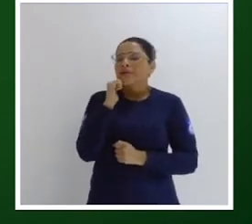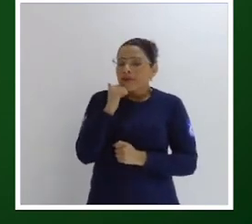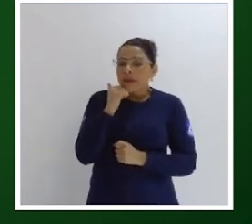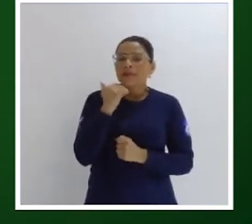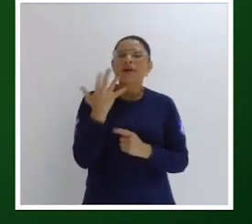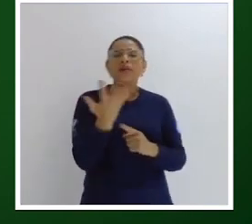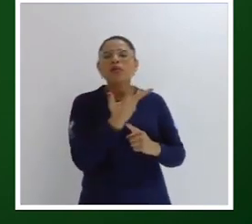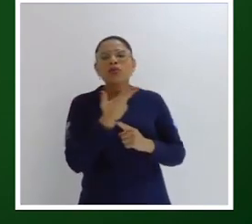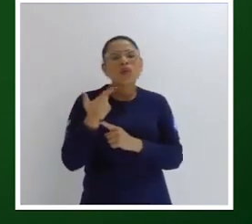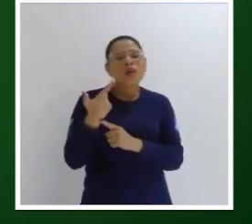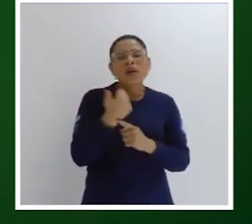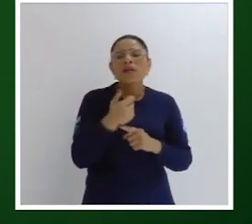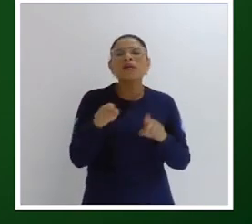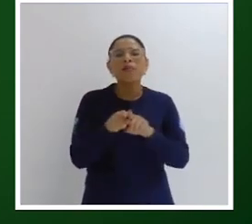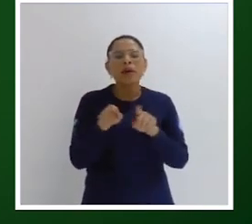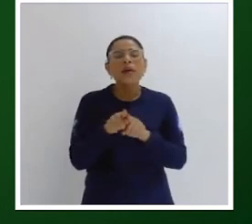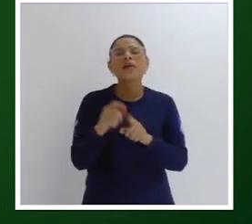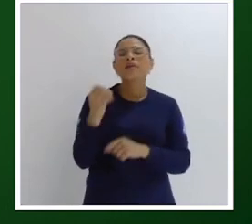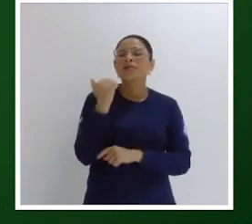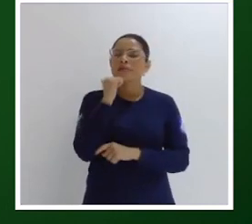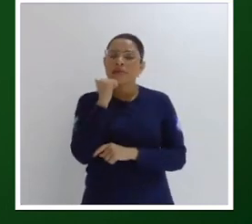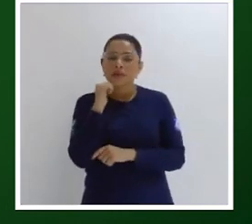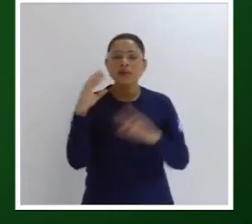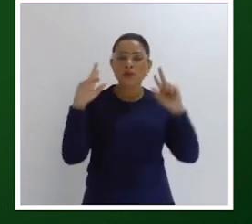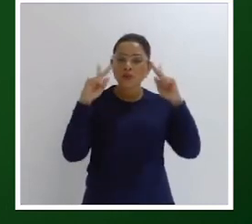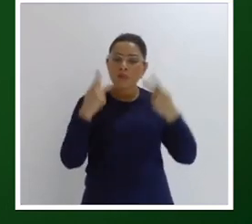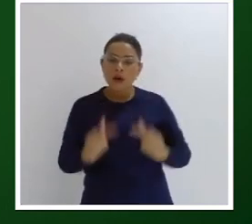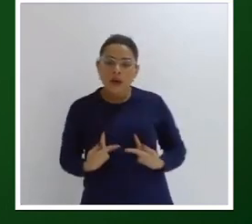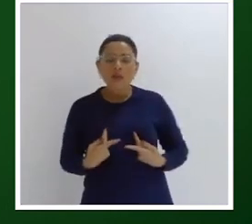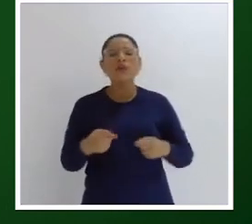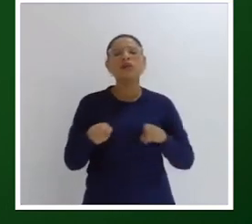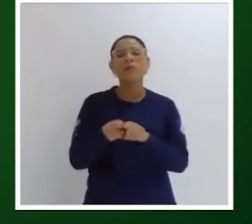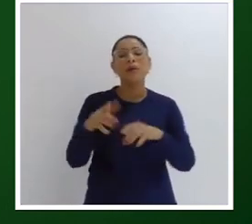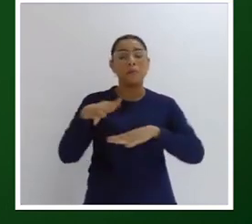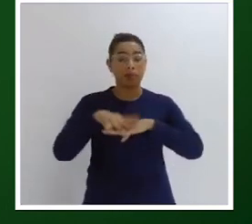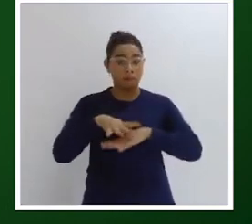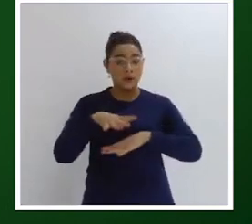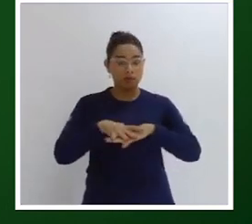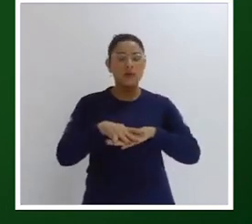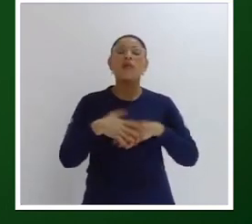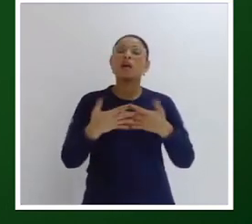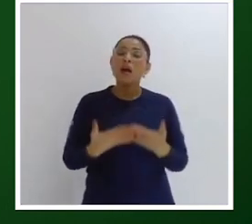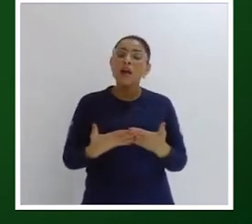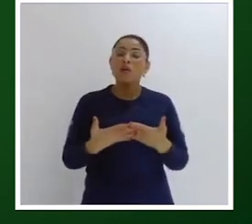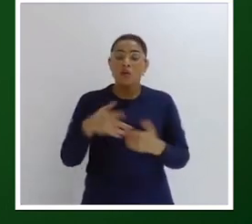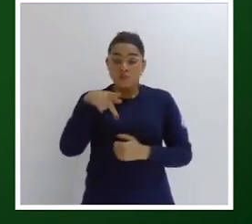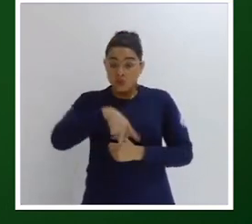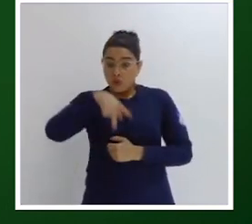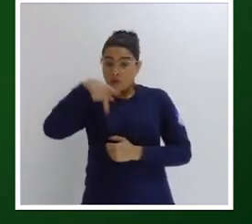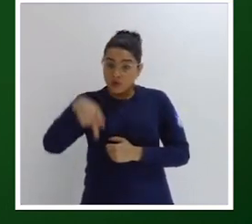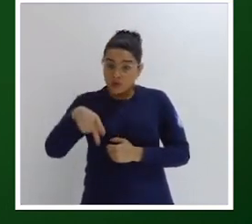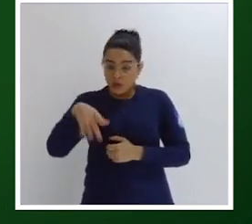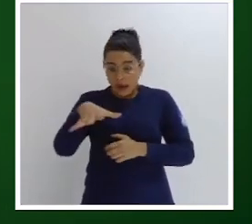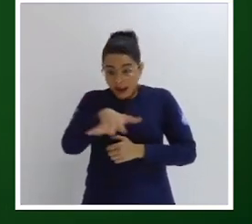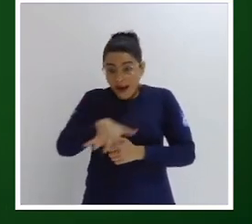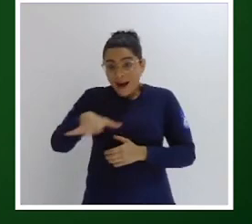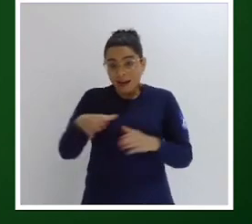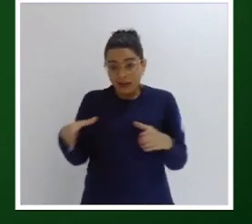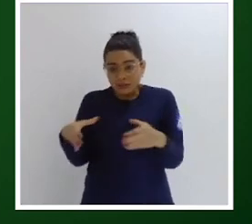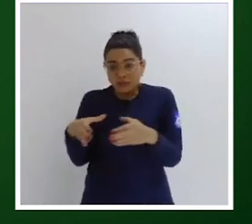ciências humanas e matemática os nossos professores formadores por área